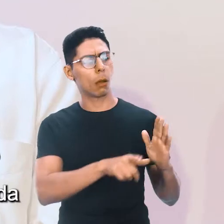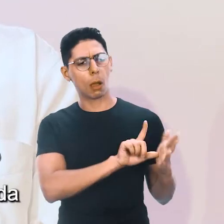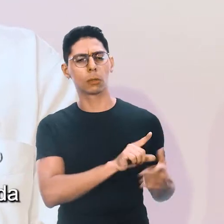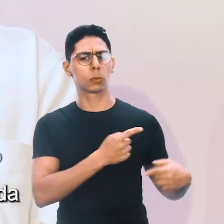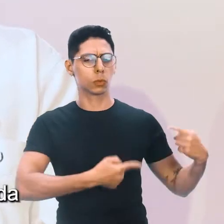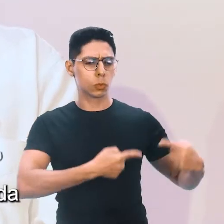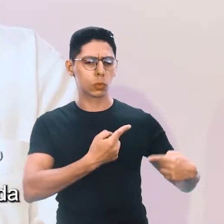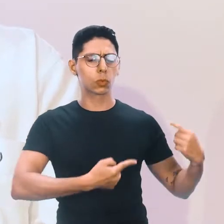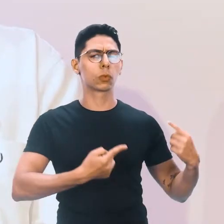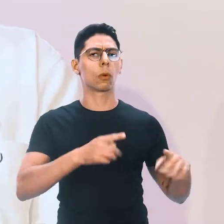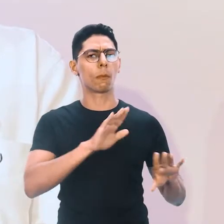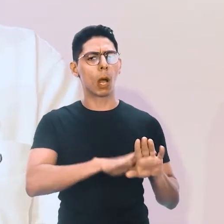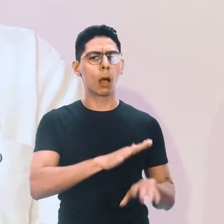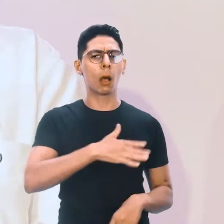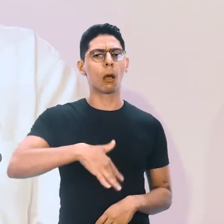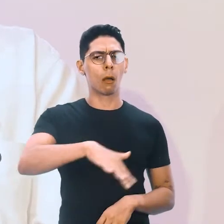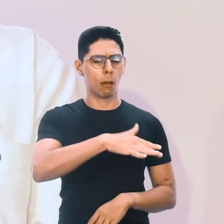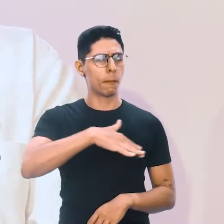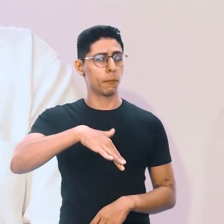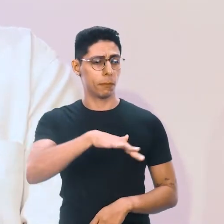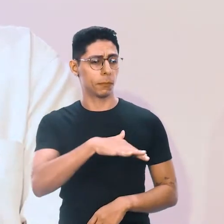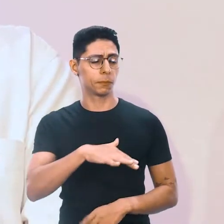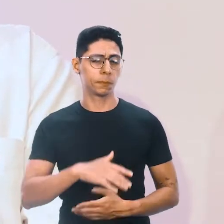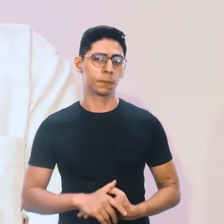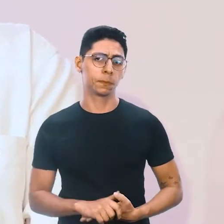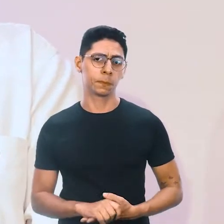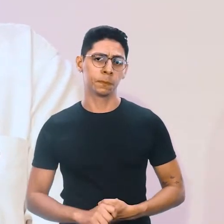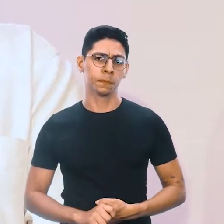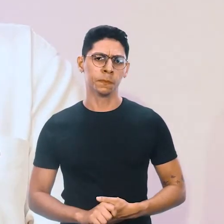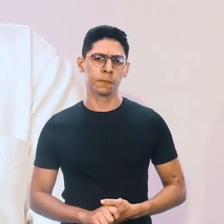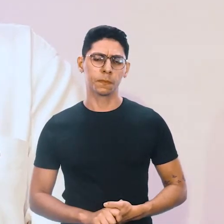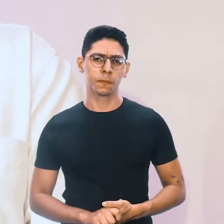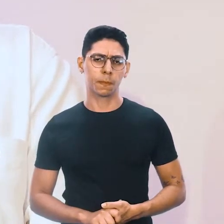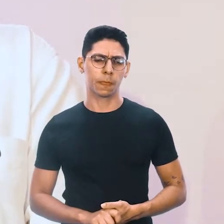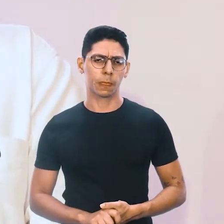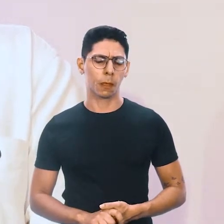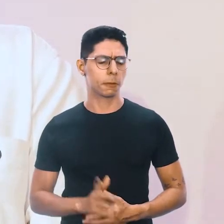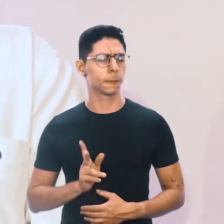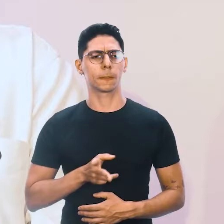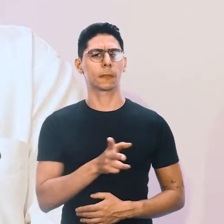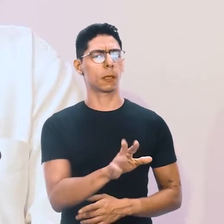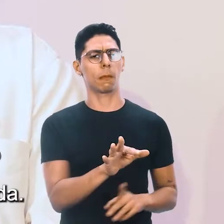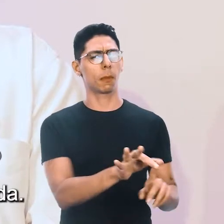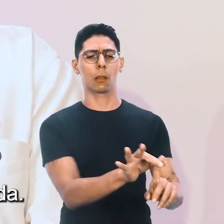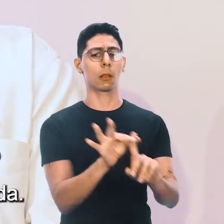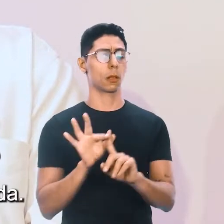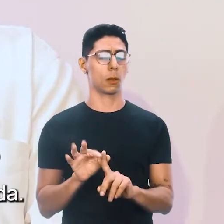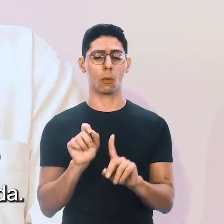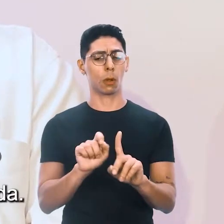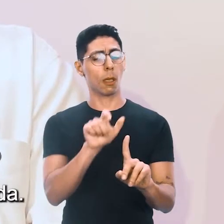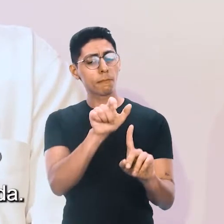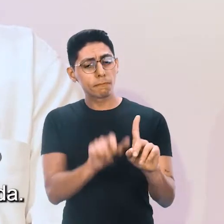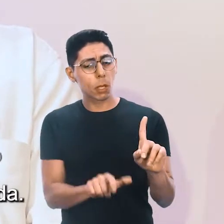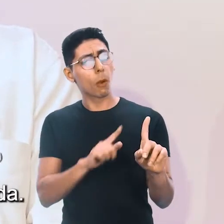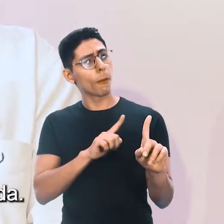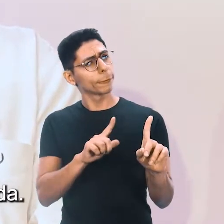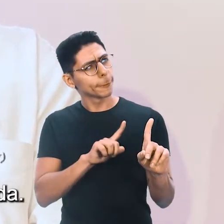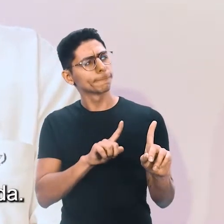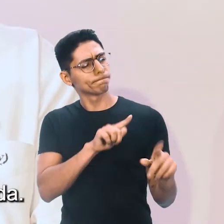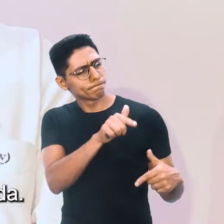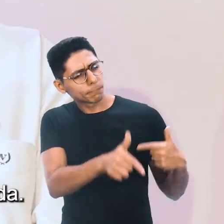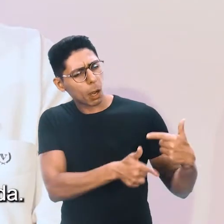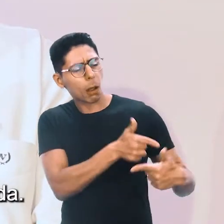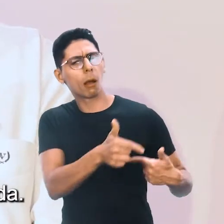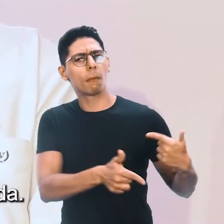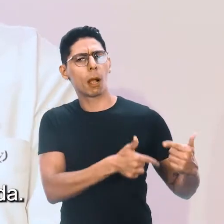discussão aqui nesse espaço da Acessos Podcast, sempre trazendo pessoas que têm prestado